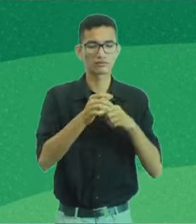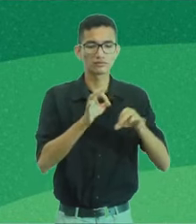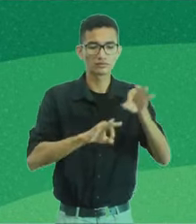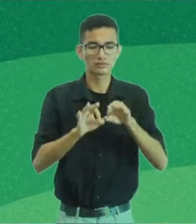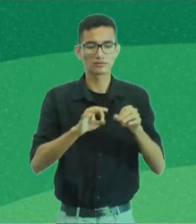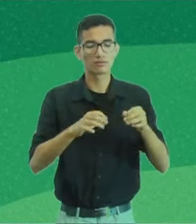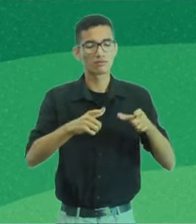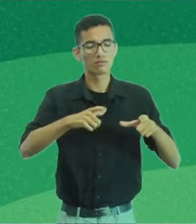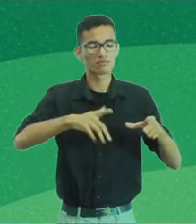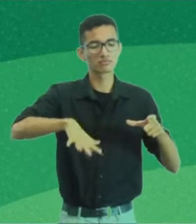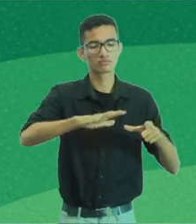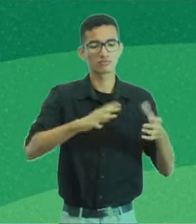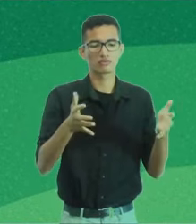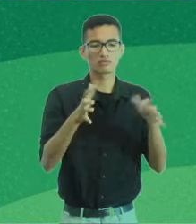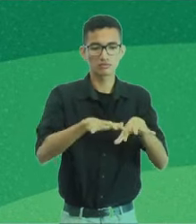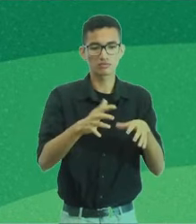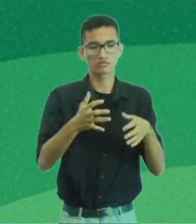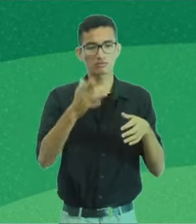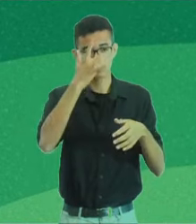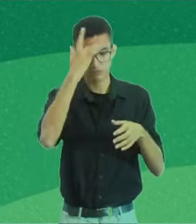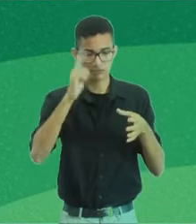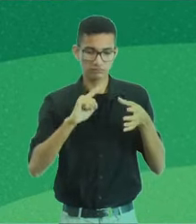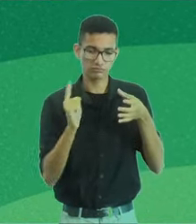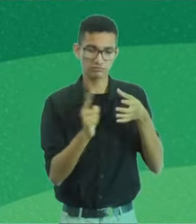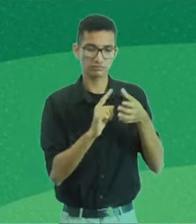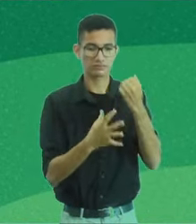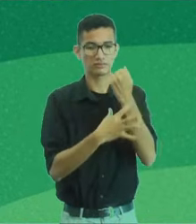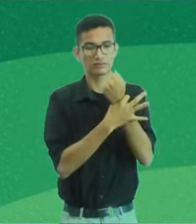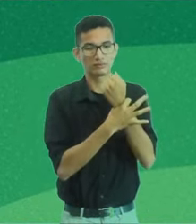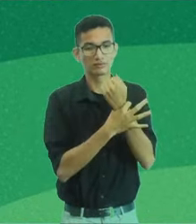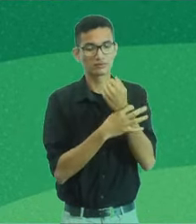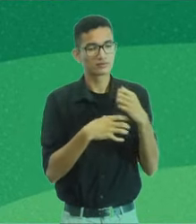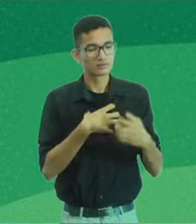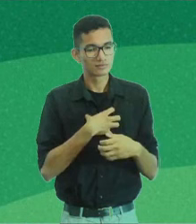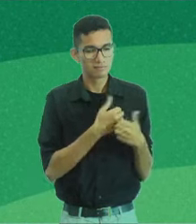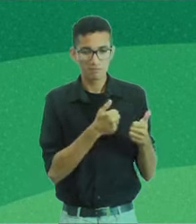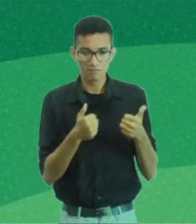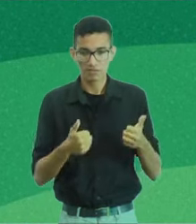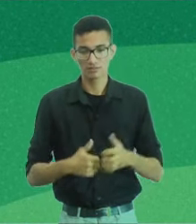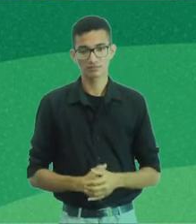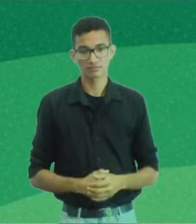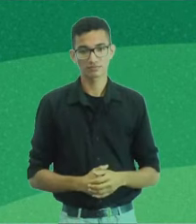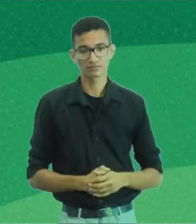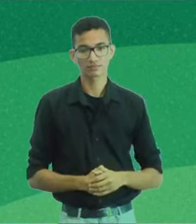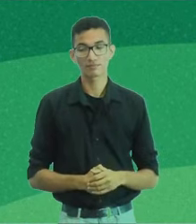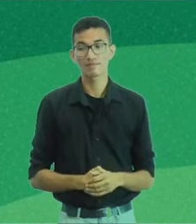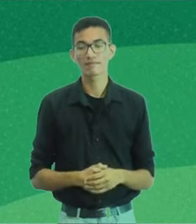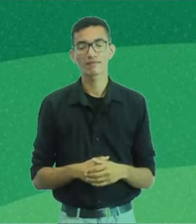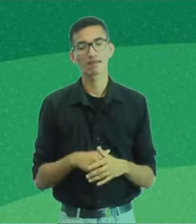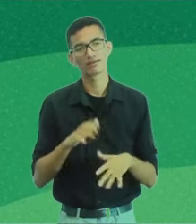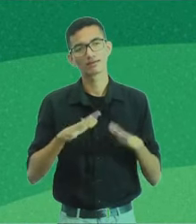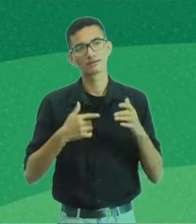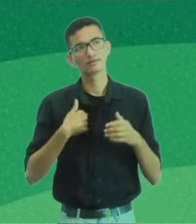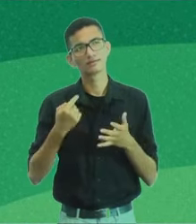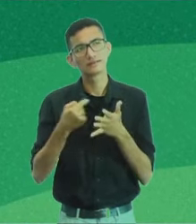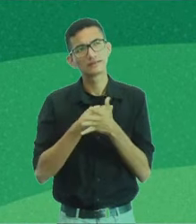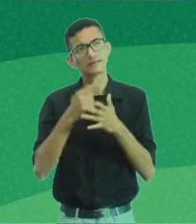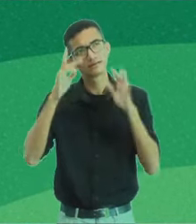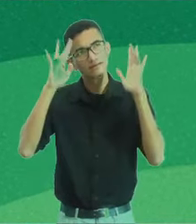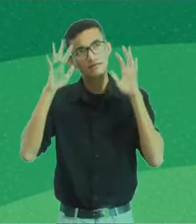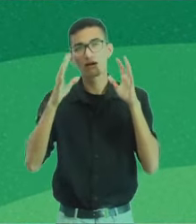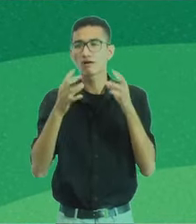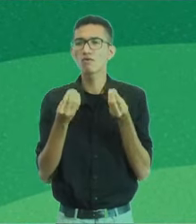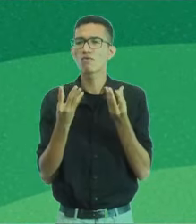lugares inclusive os lugares que as pessoas se sintam bem estando lá dentro E aí eu me pergunto como é que a gente faz